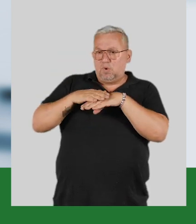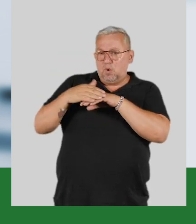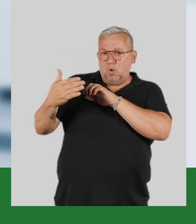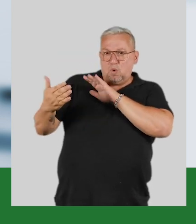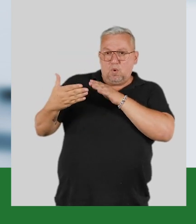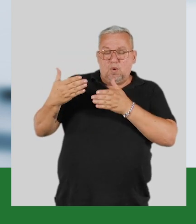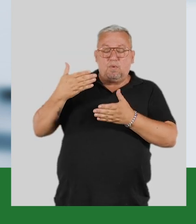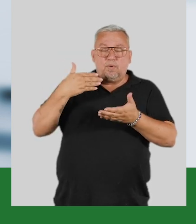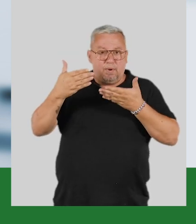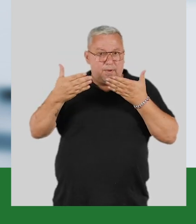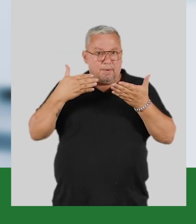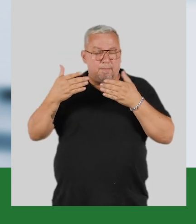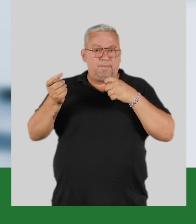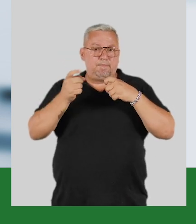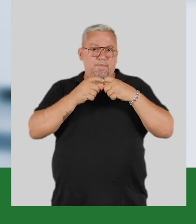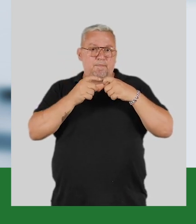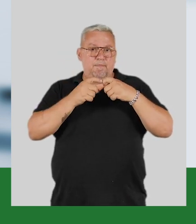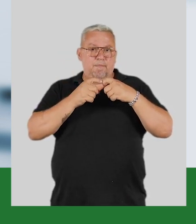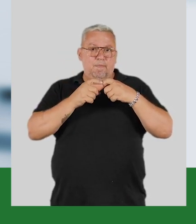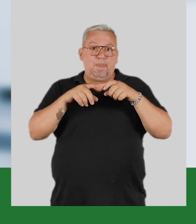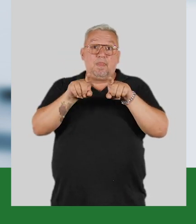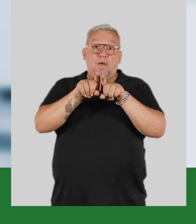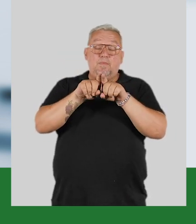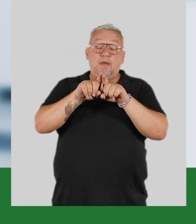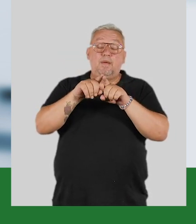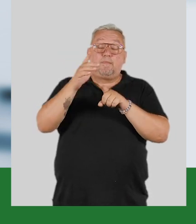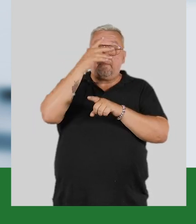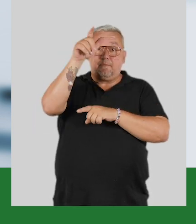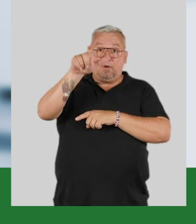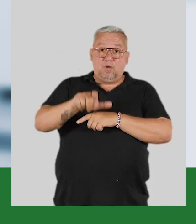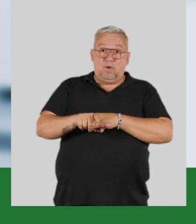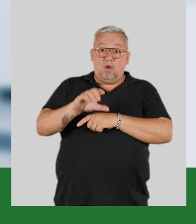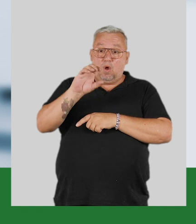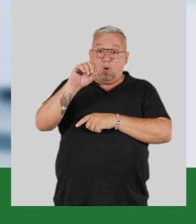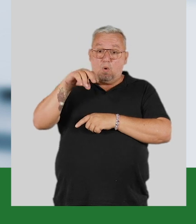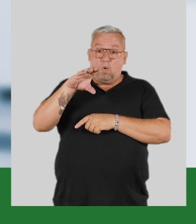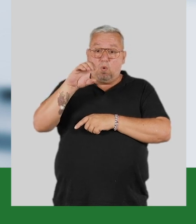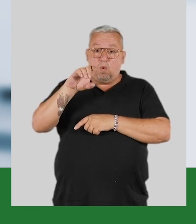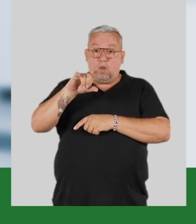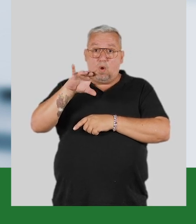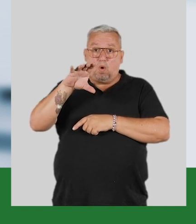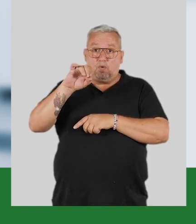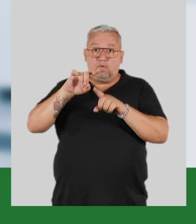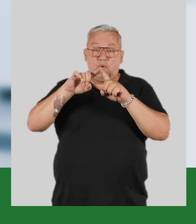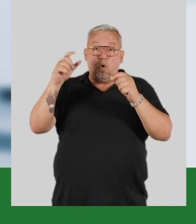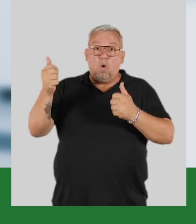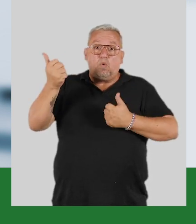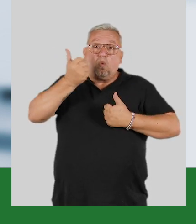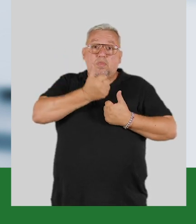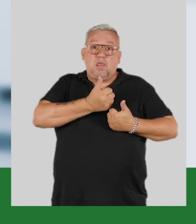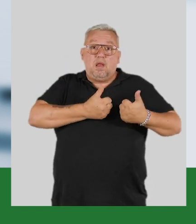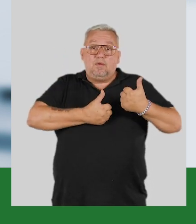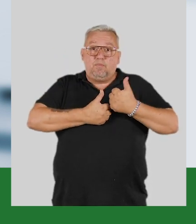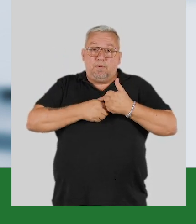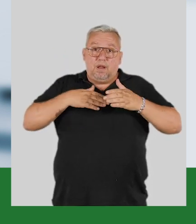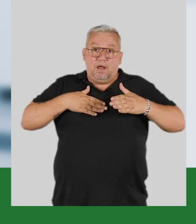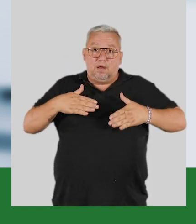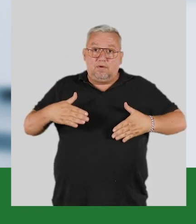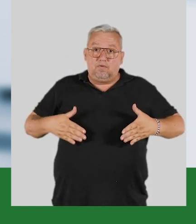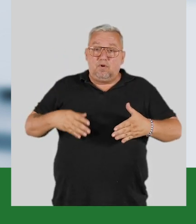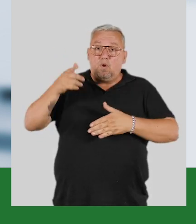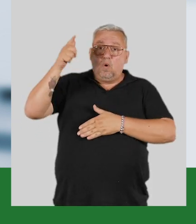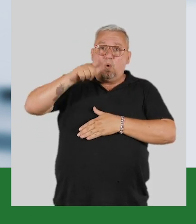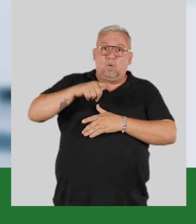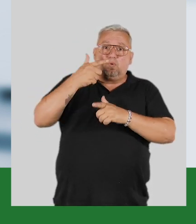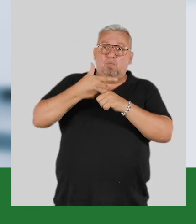seu médico. Com relação a pacientes oncológicos, pacientes transplantados, pacientes com outras